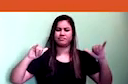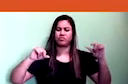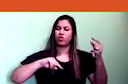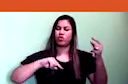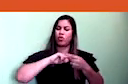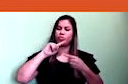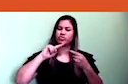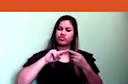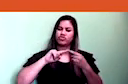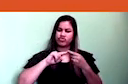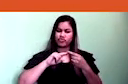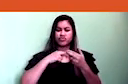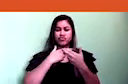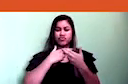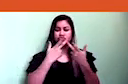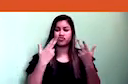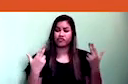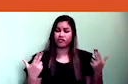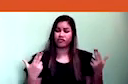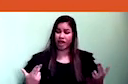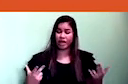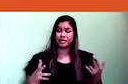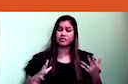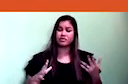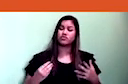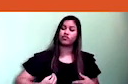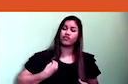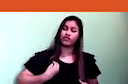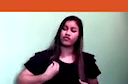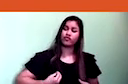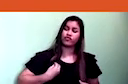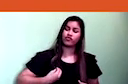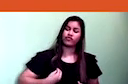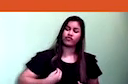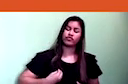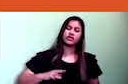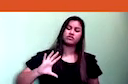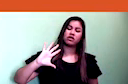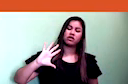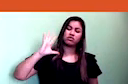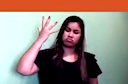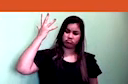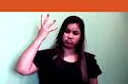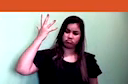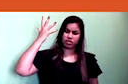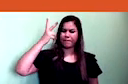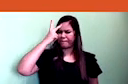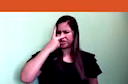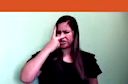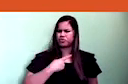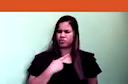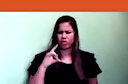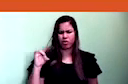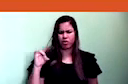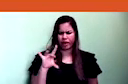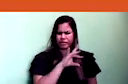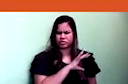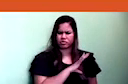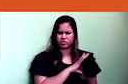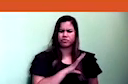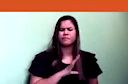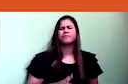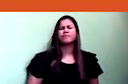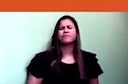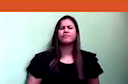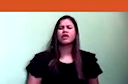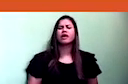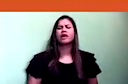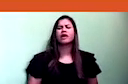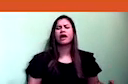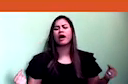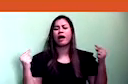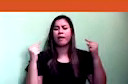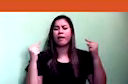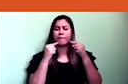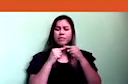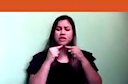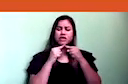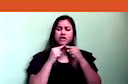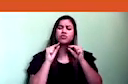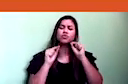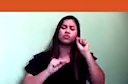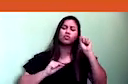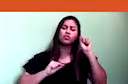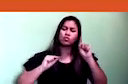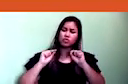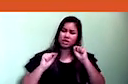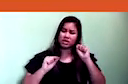alguns fatos da vida, né, da vida interna nossa, que desembocam no comprometimento